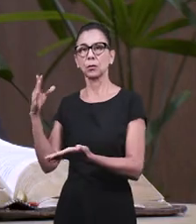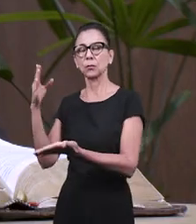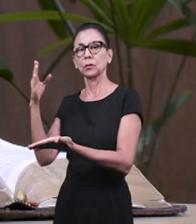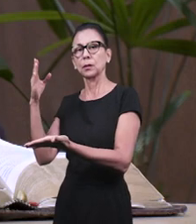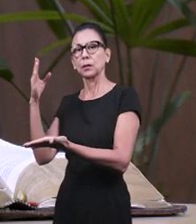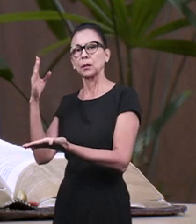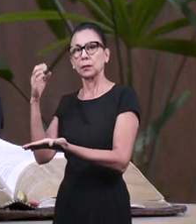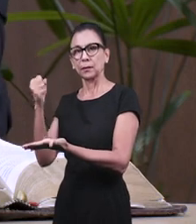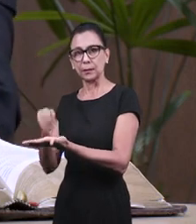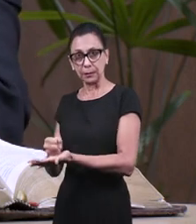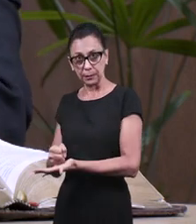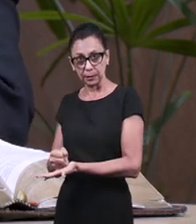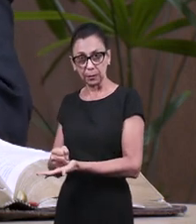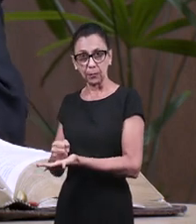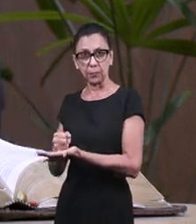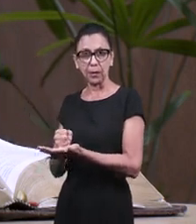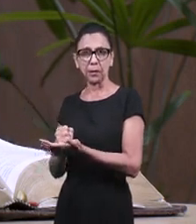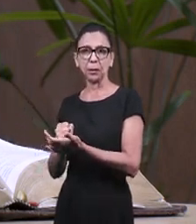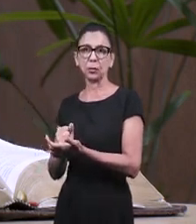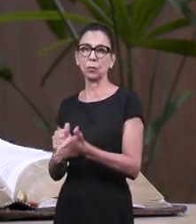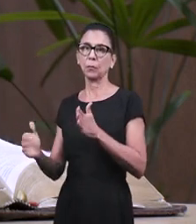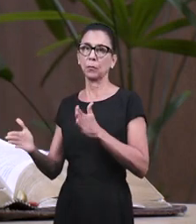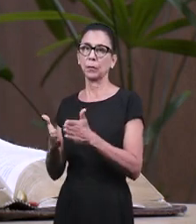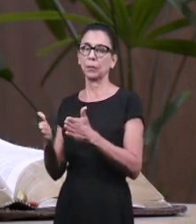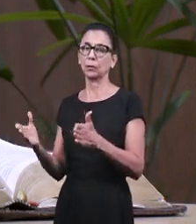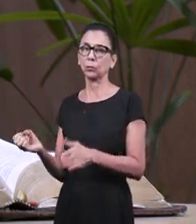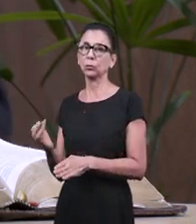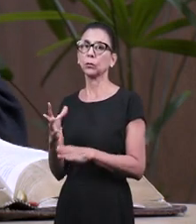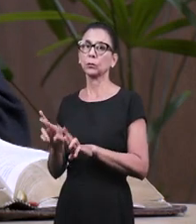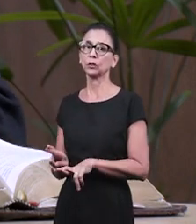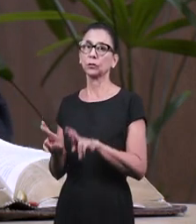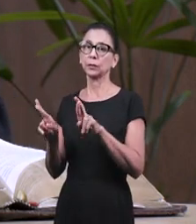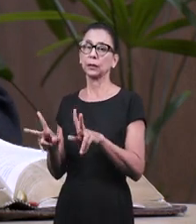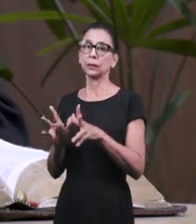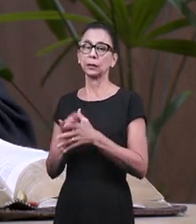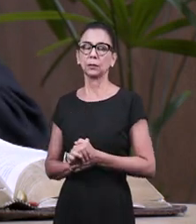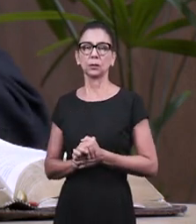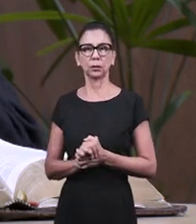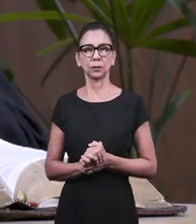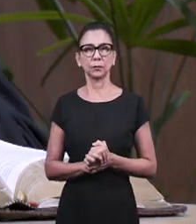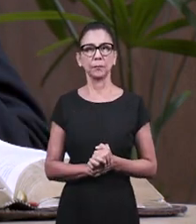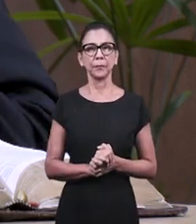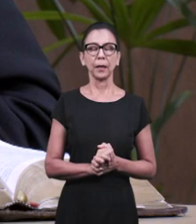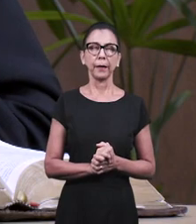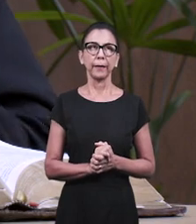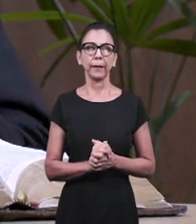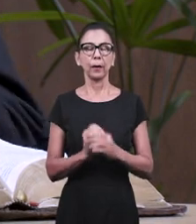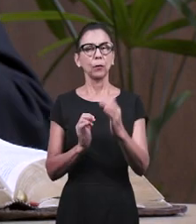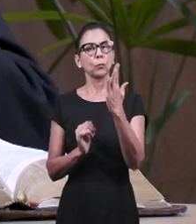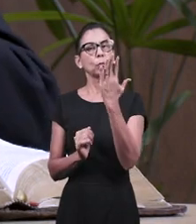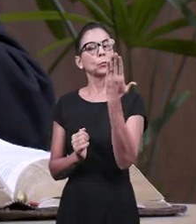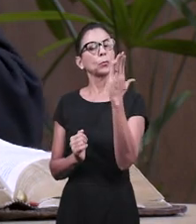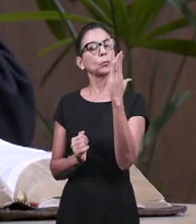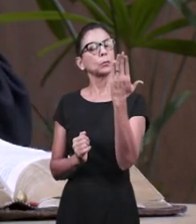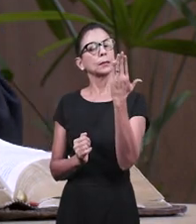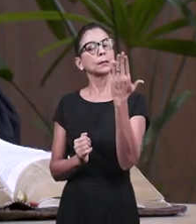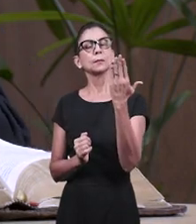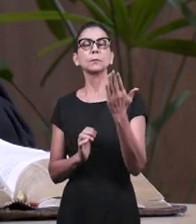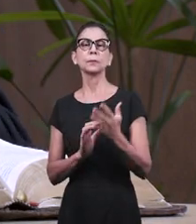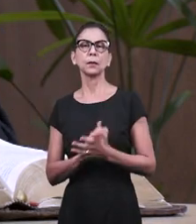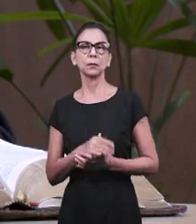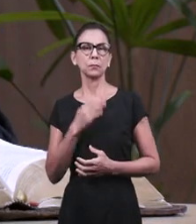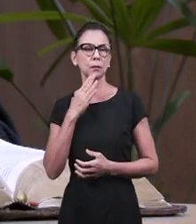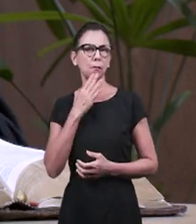dimensão. Mas o Velho Testamento apontava, era uma sombra, ou seja, um espelho